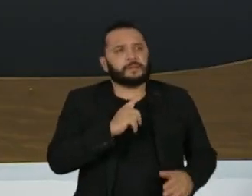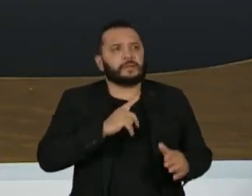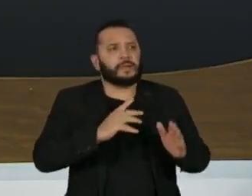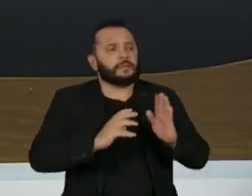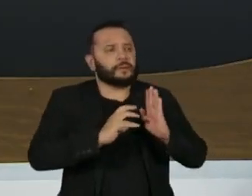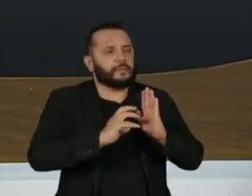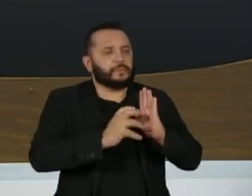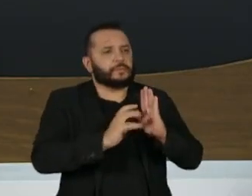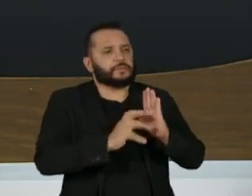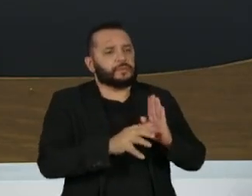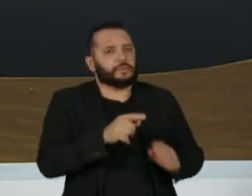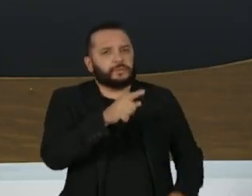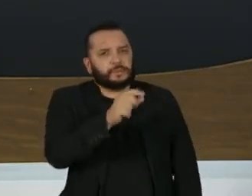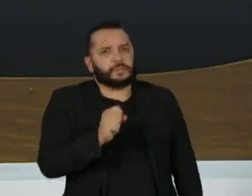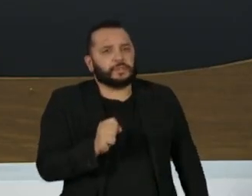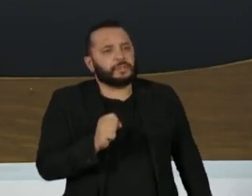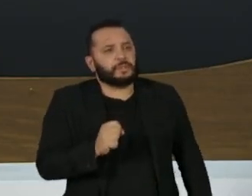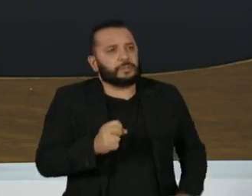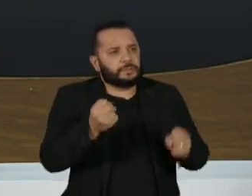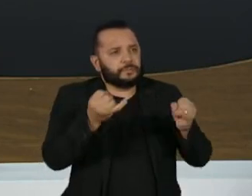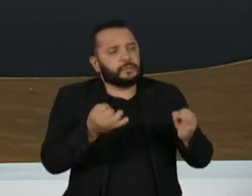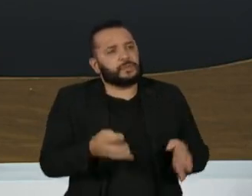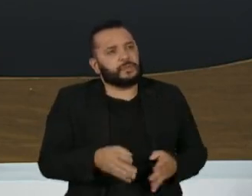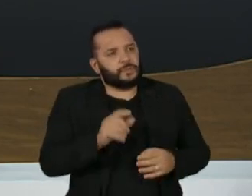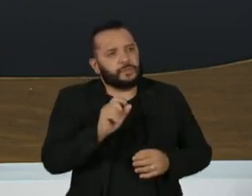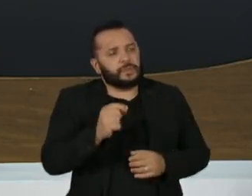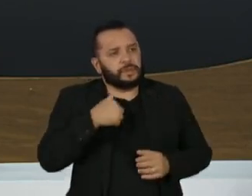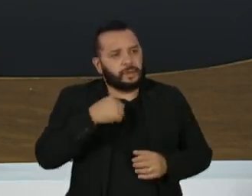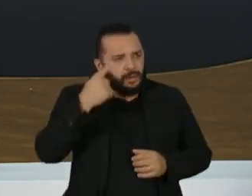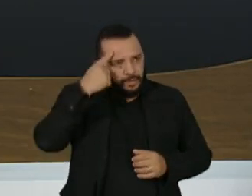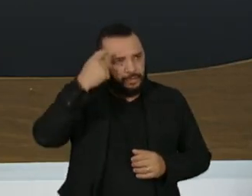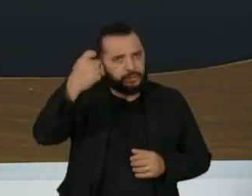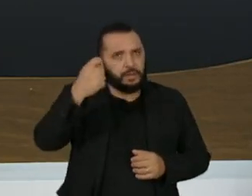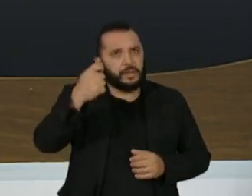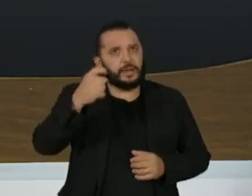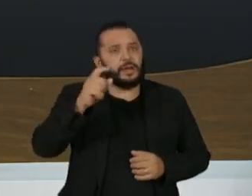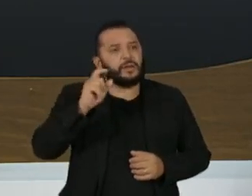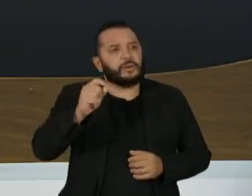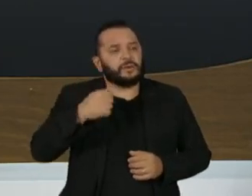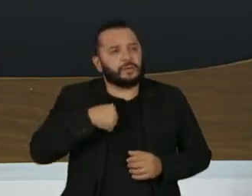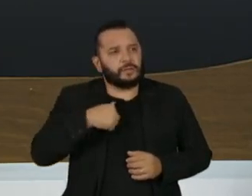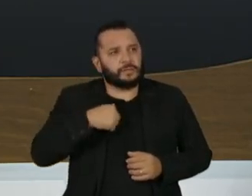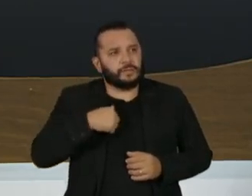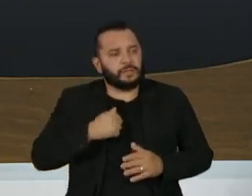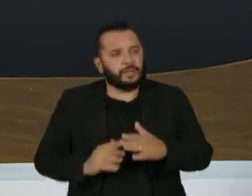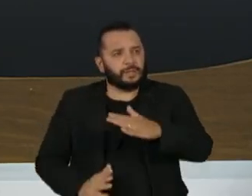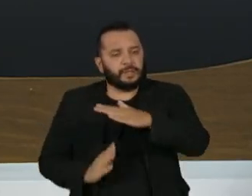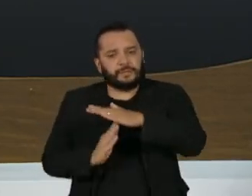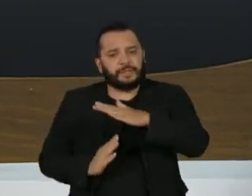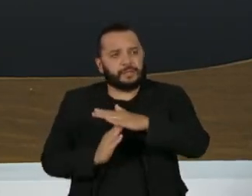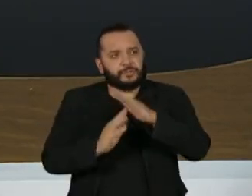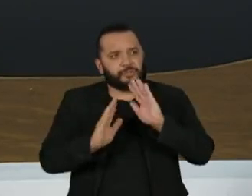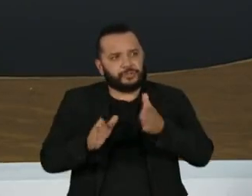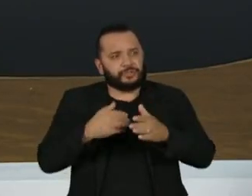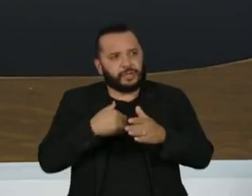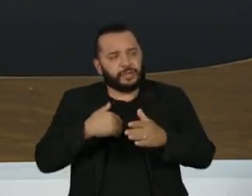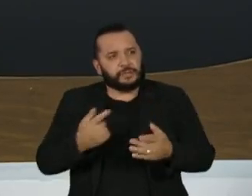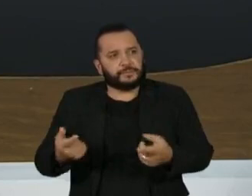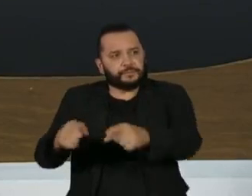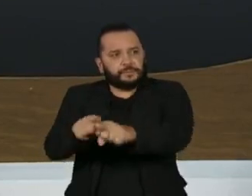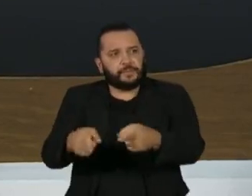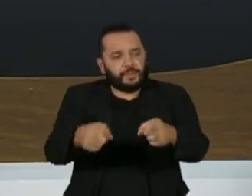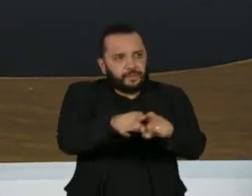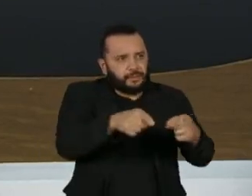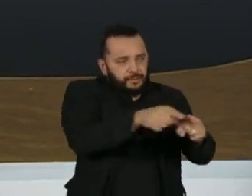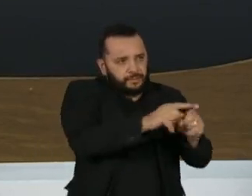que se mostrou bem-vinda a ideia de restrição das coligações proporcionais a gente já tinha